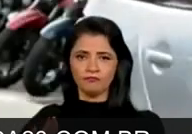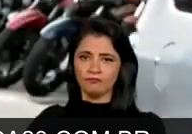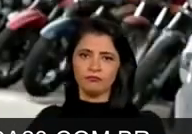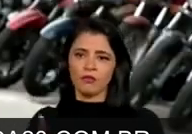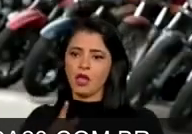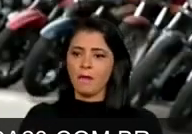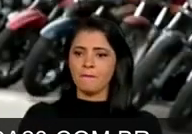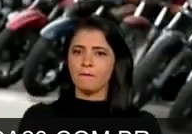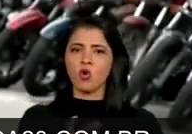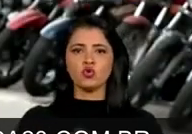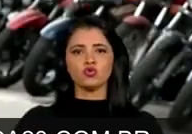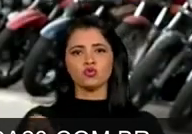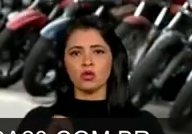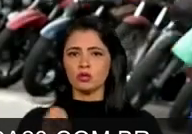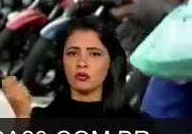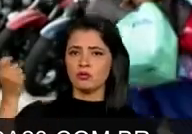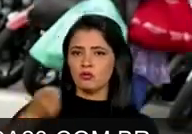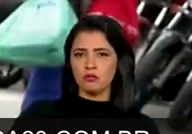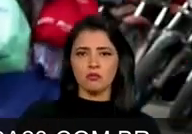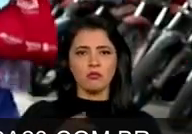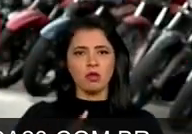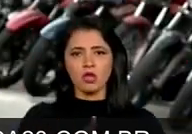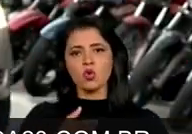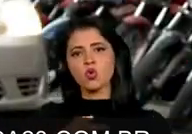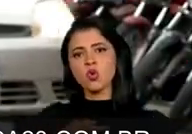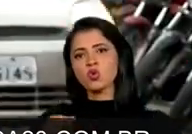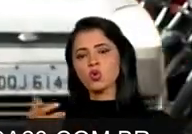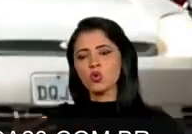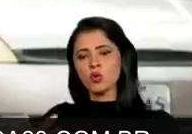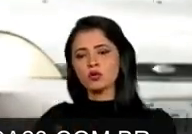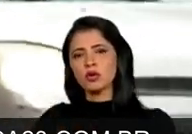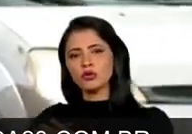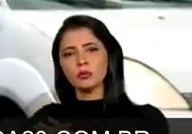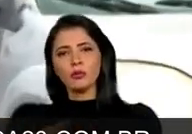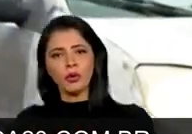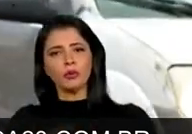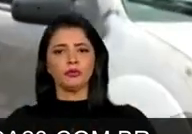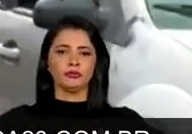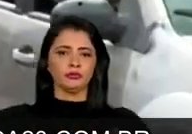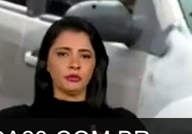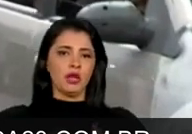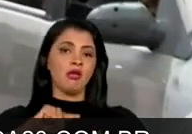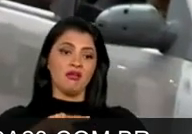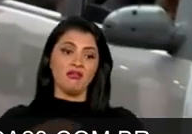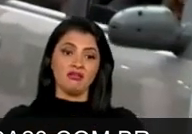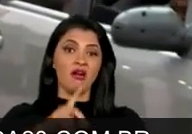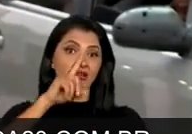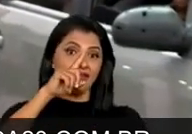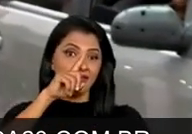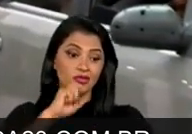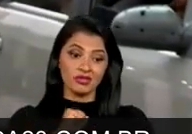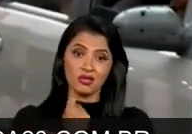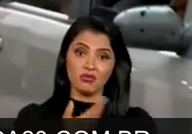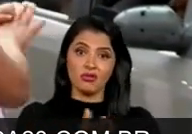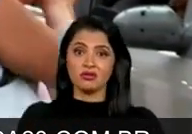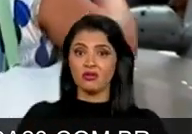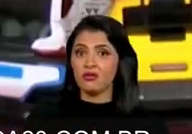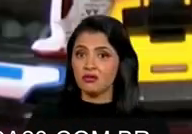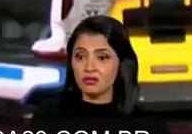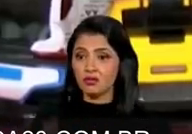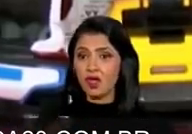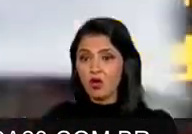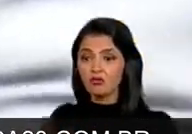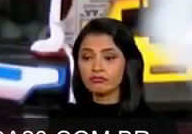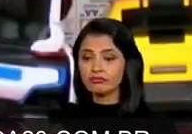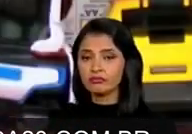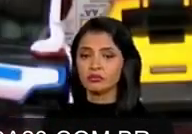recolher impostos não passa pelo controle de qualidade do imetro e coloca em risco a segurança das Crianças